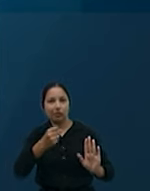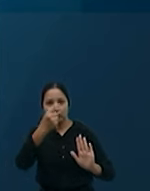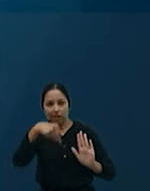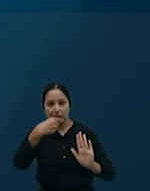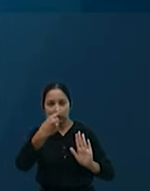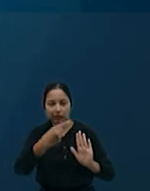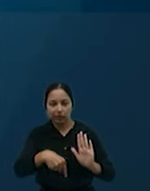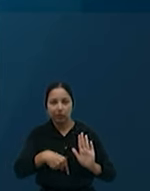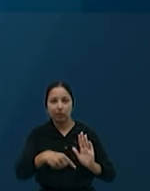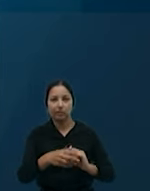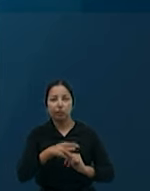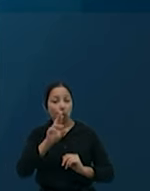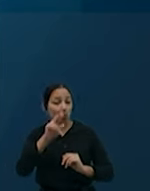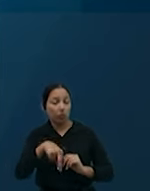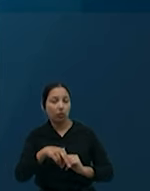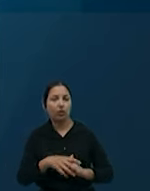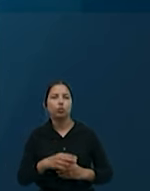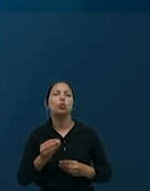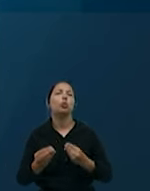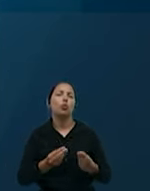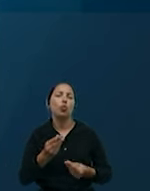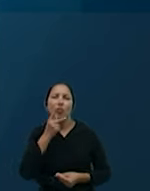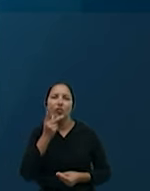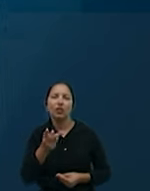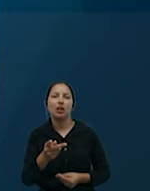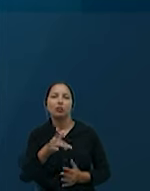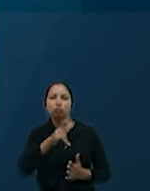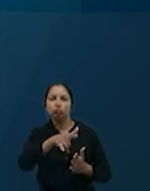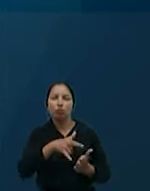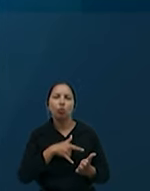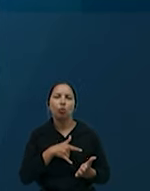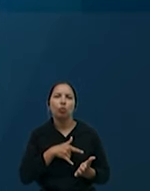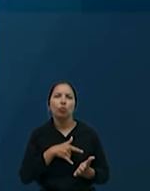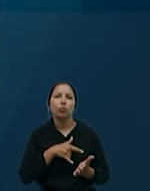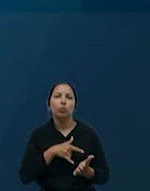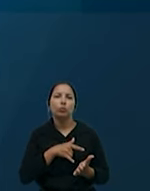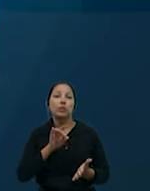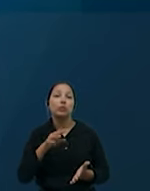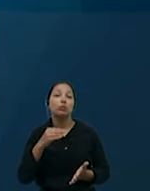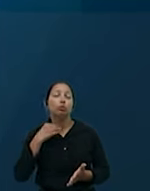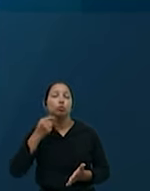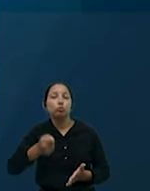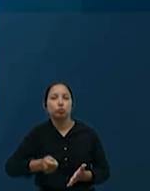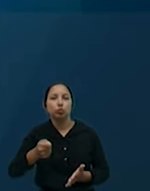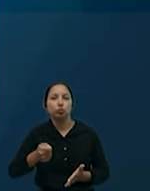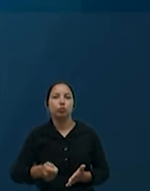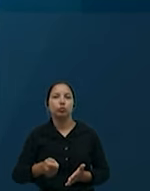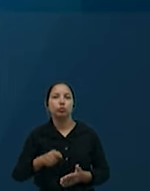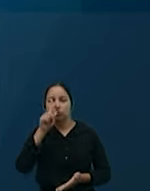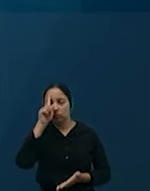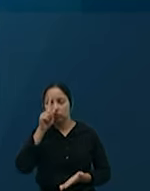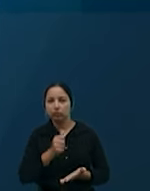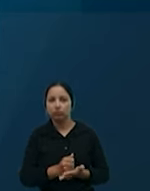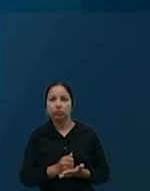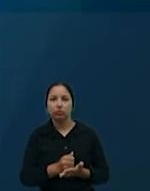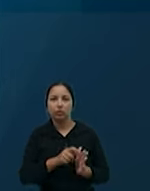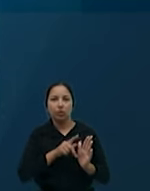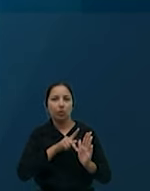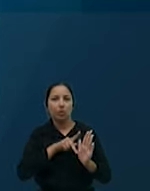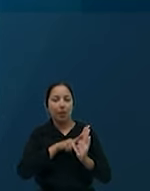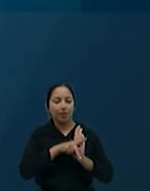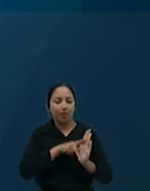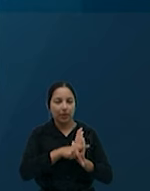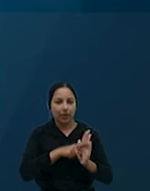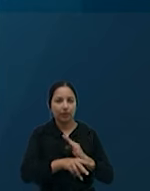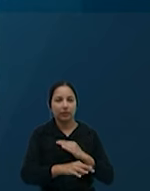um documento, como dizer, por exemplo, excelências, que se o juiz de primeiro grau determinar a realização de uma perícia técnica,